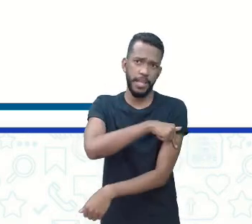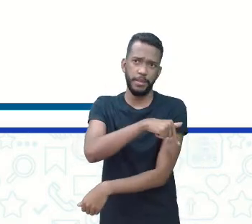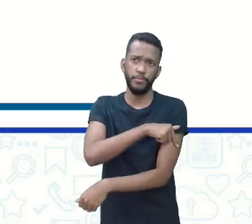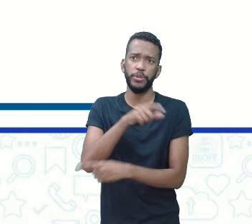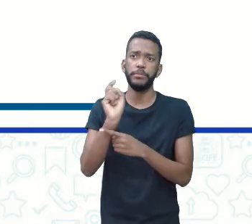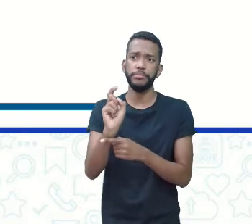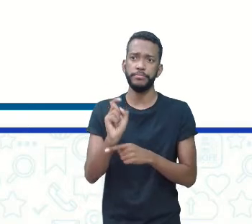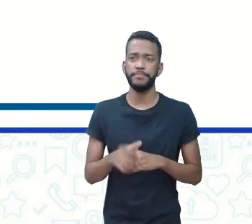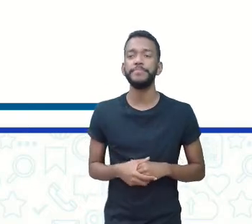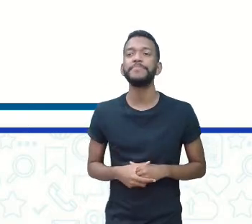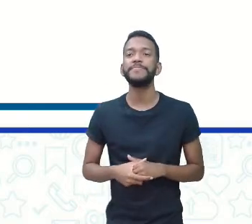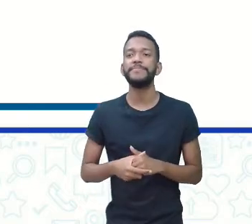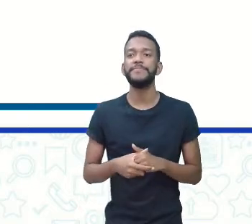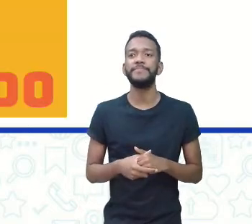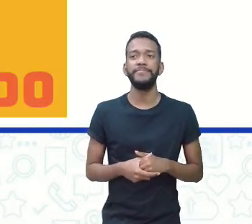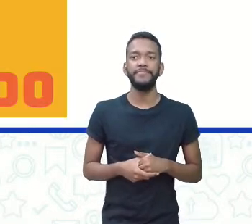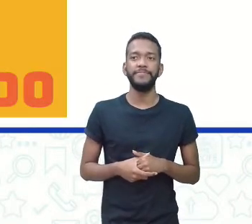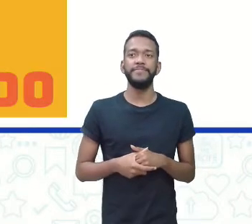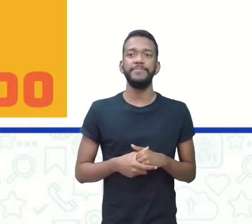bom?